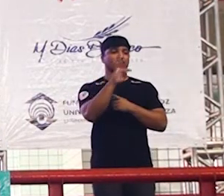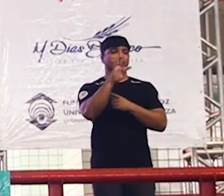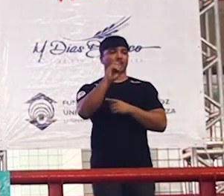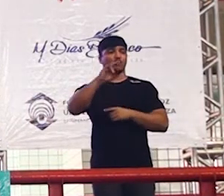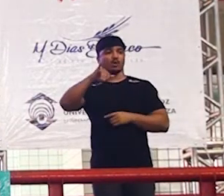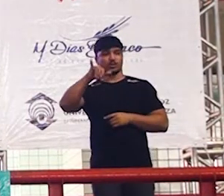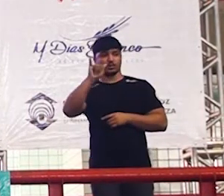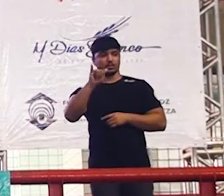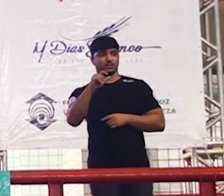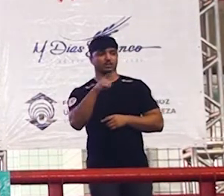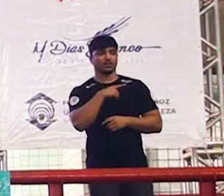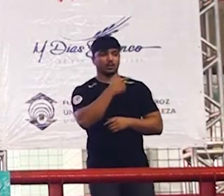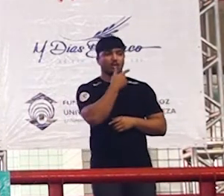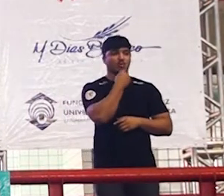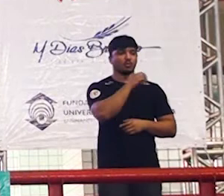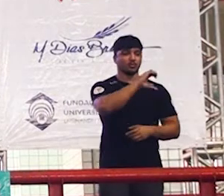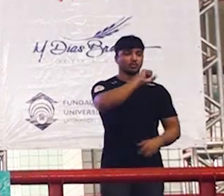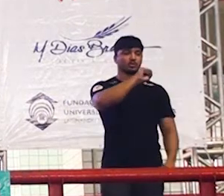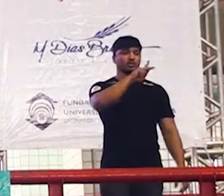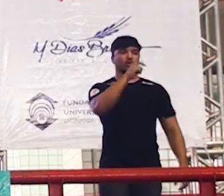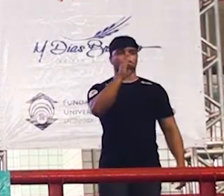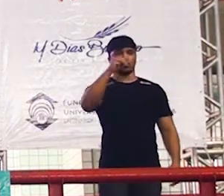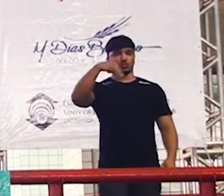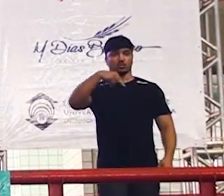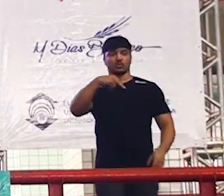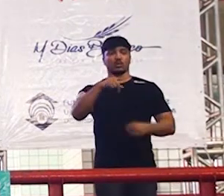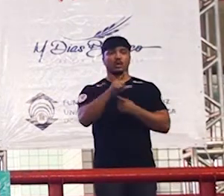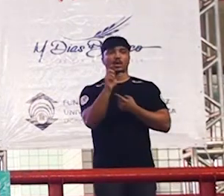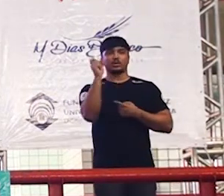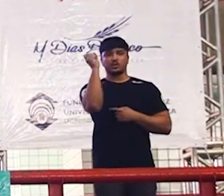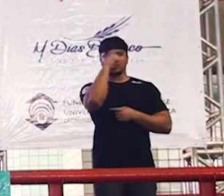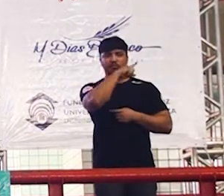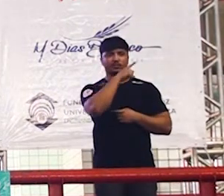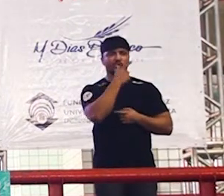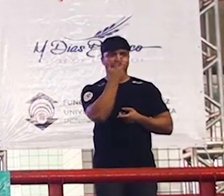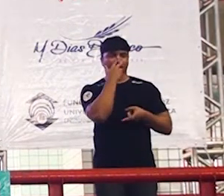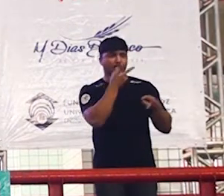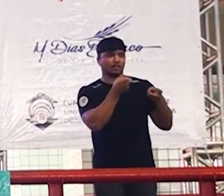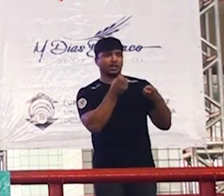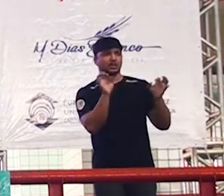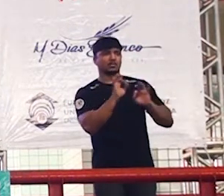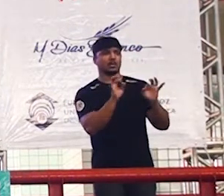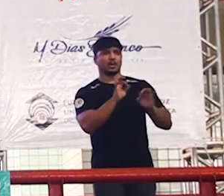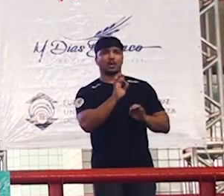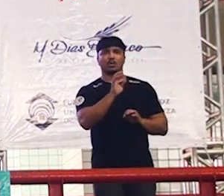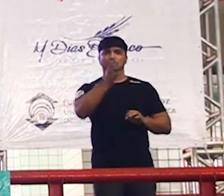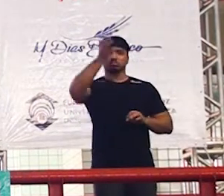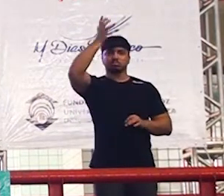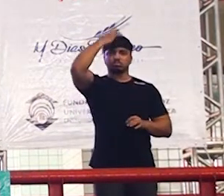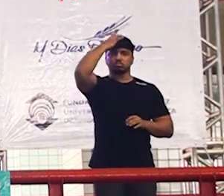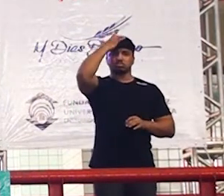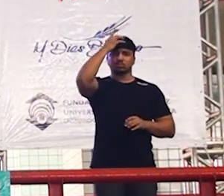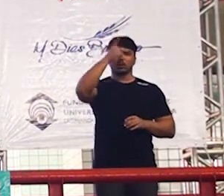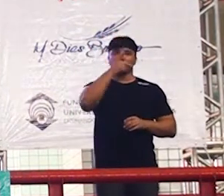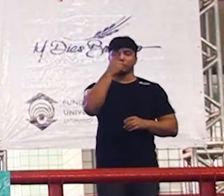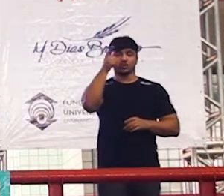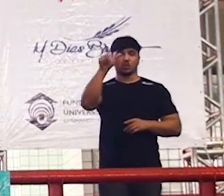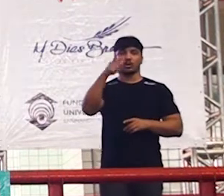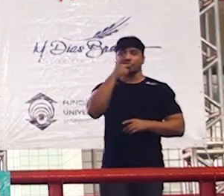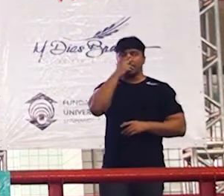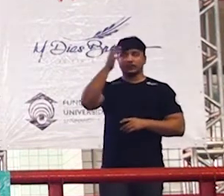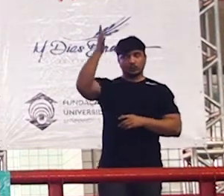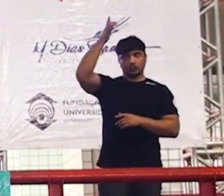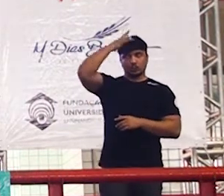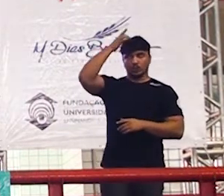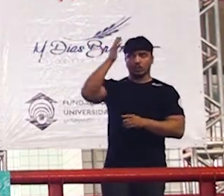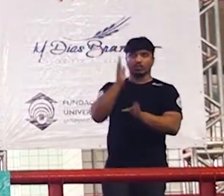Lembra que tem um personagem lá, o Sheldon, que ele tem dificuldade para perceber ironia. Normalmente os amigos dele são irônicos com